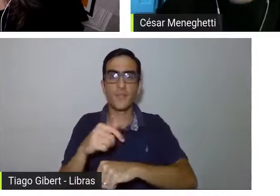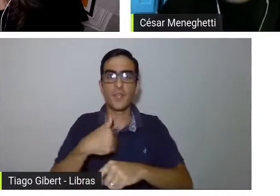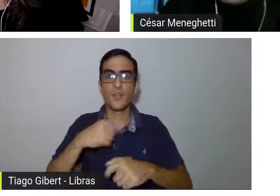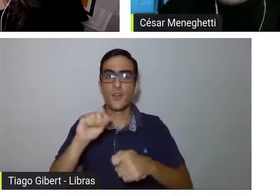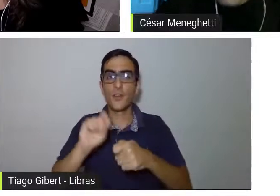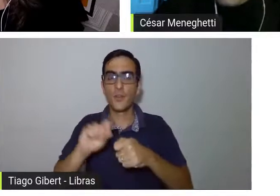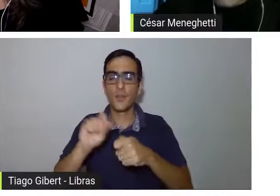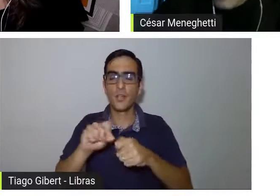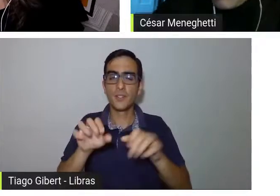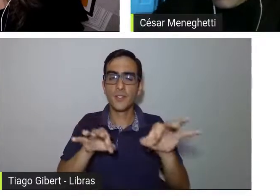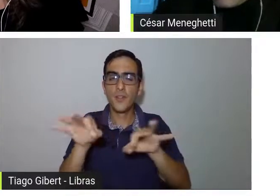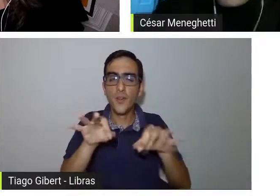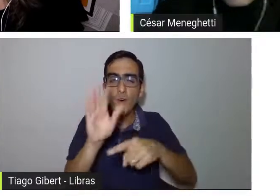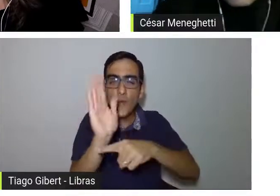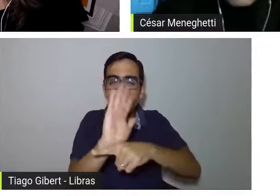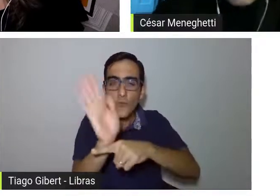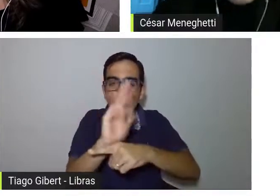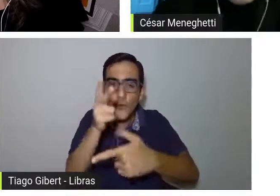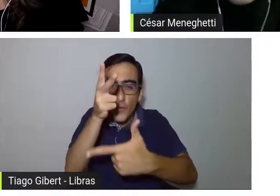curta,